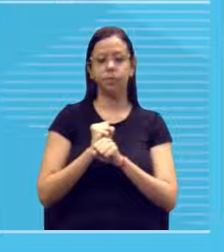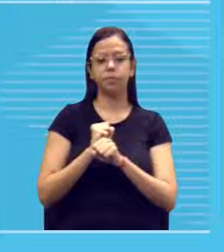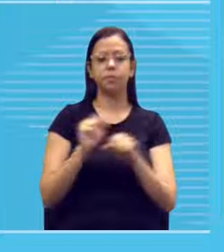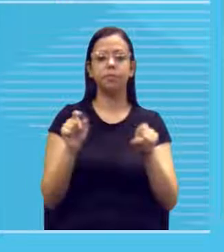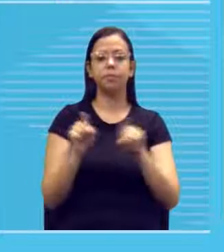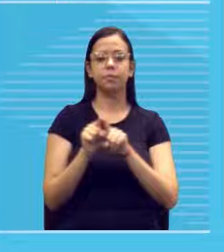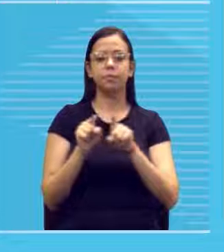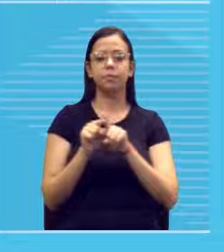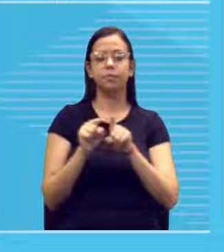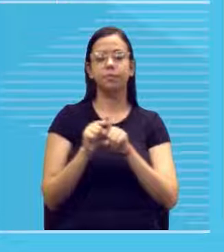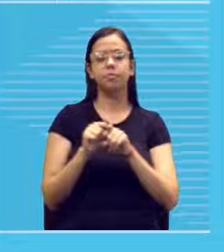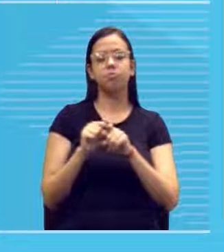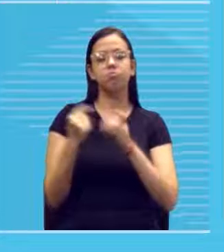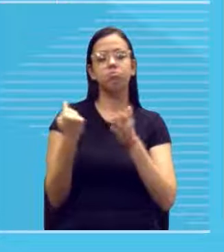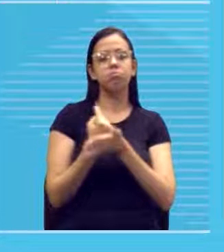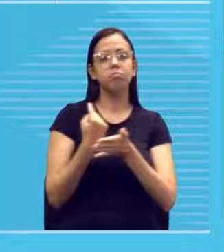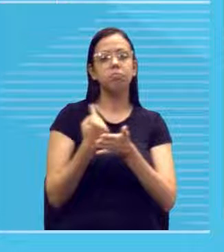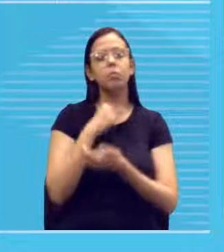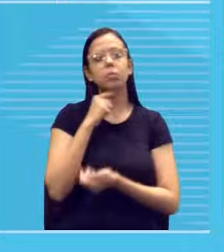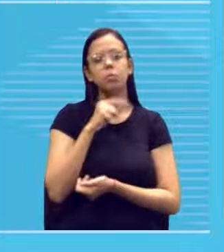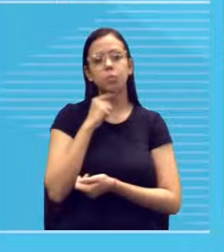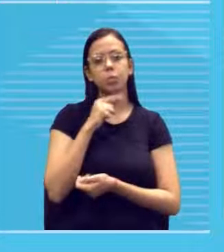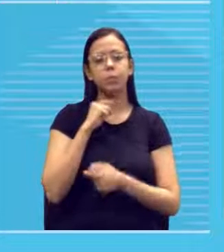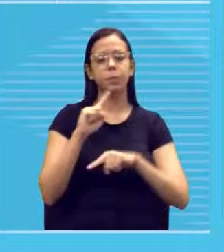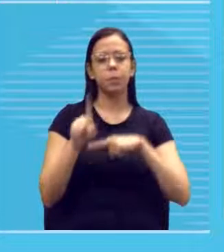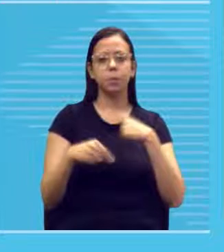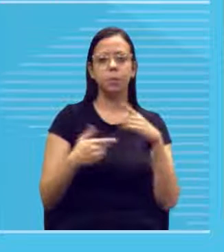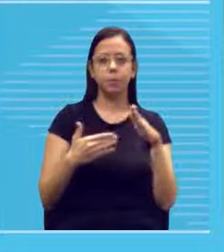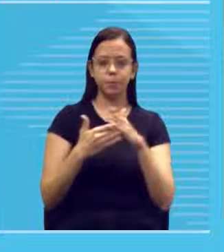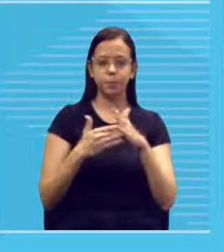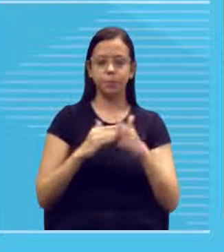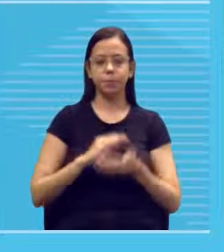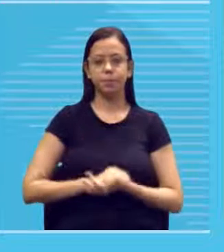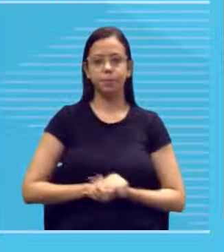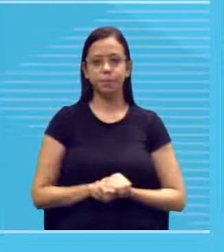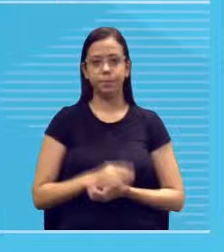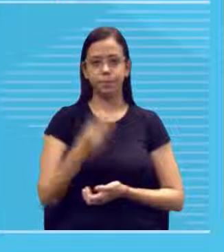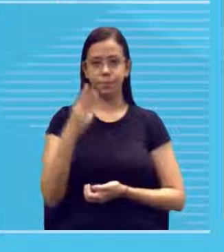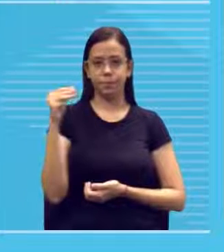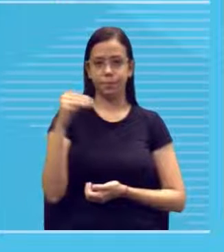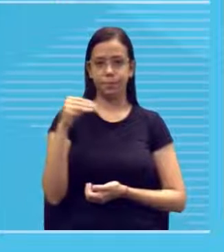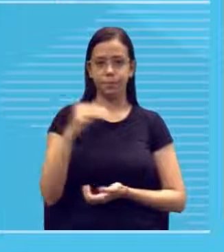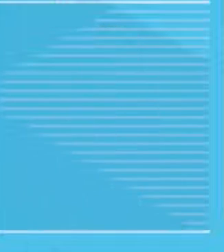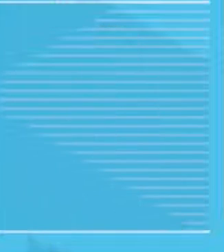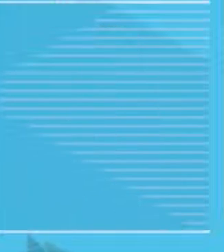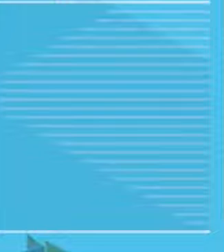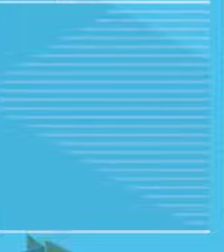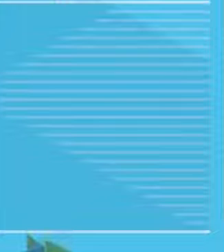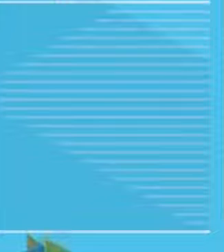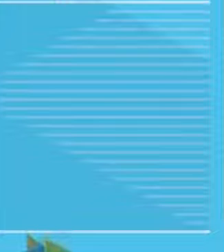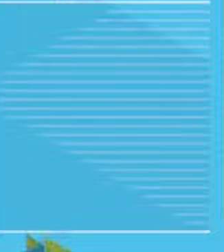repassaram as dúvidas depois desse time aí desse tempo vamos lá três minutos